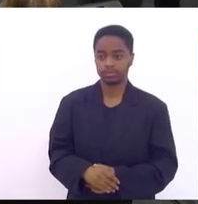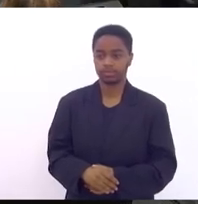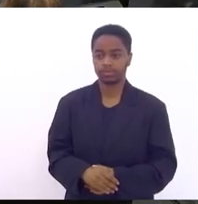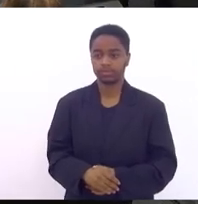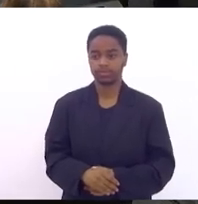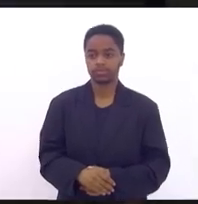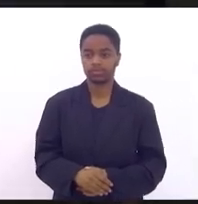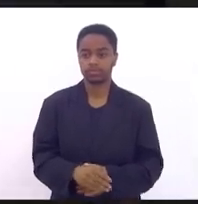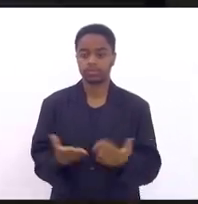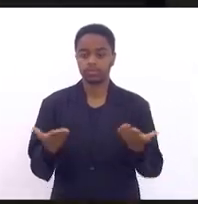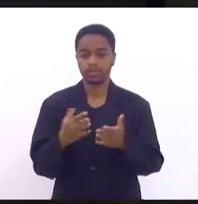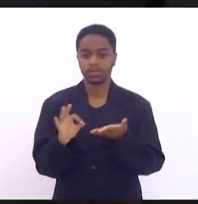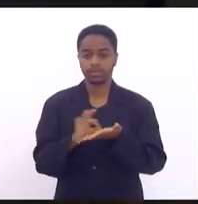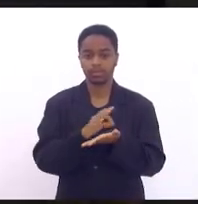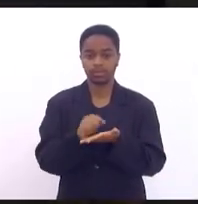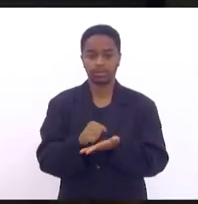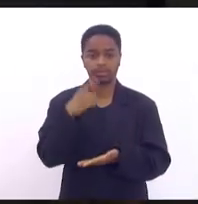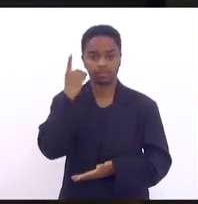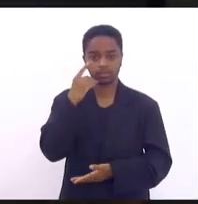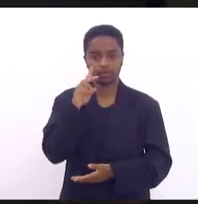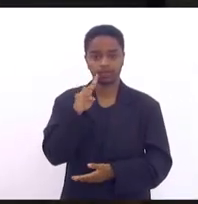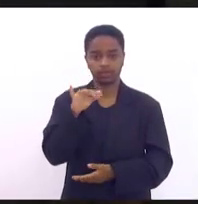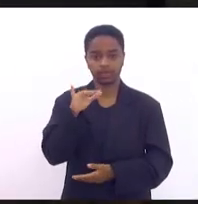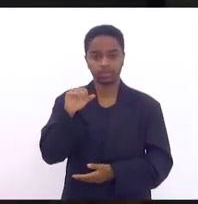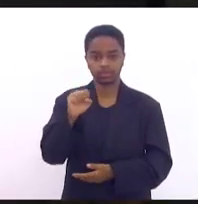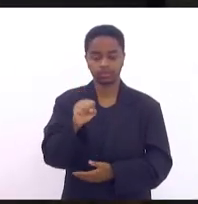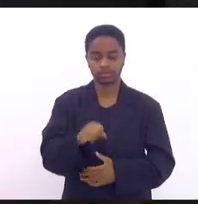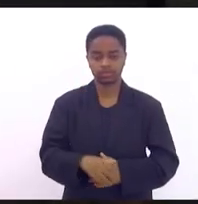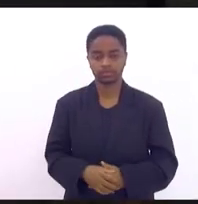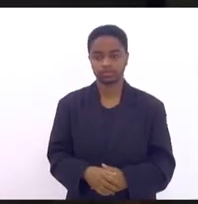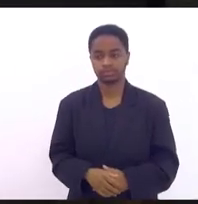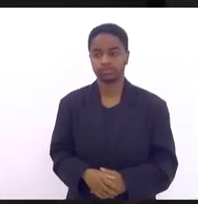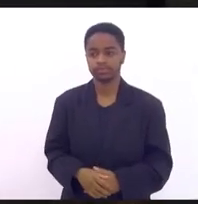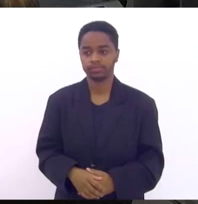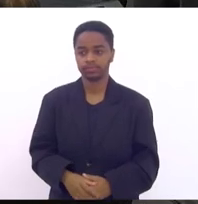Próximo orador inscrito, deputado Vinícius Cozzolino.